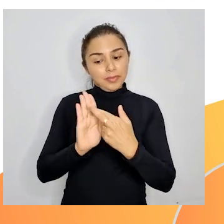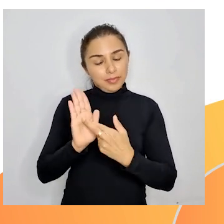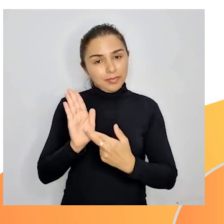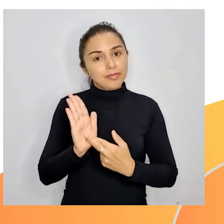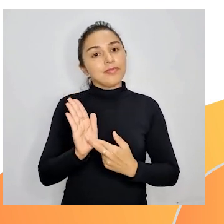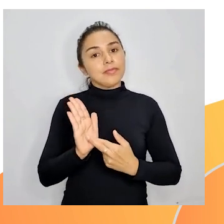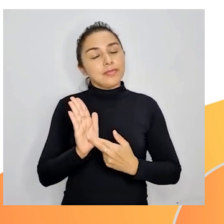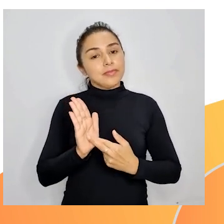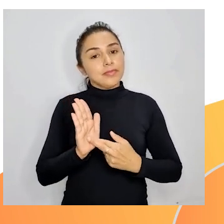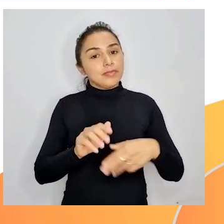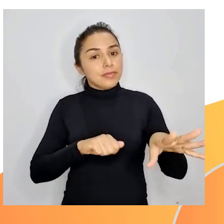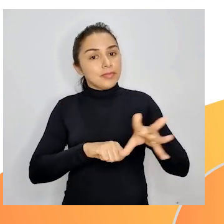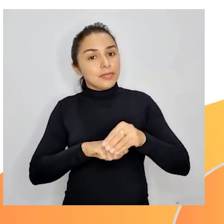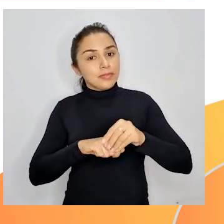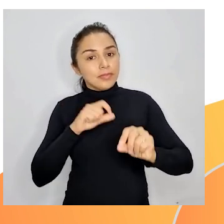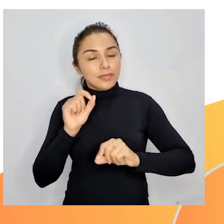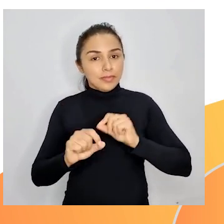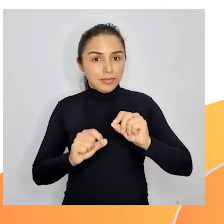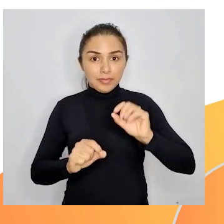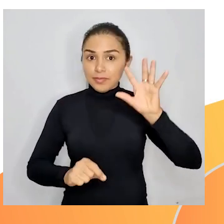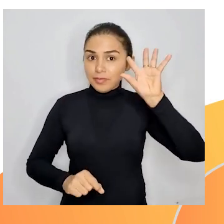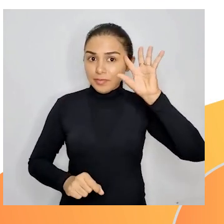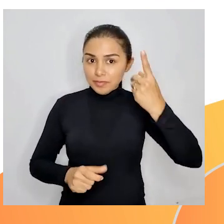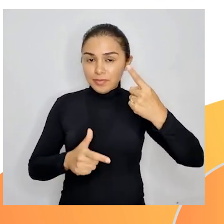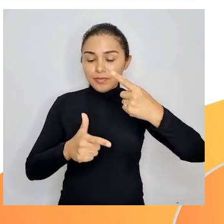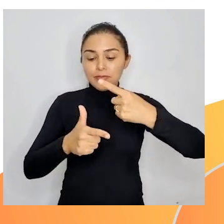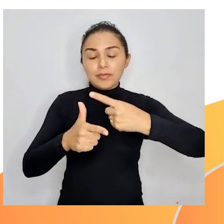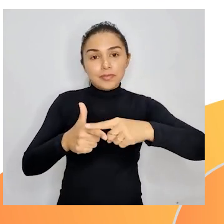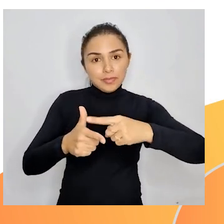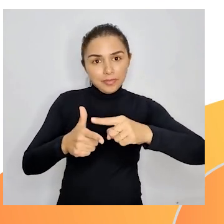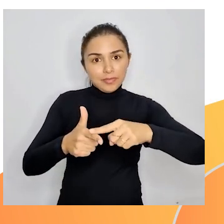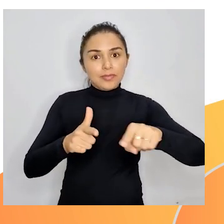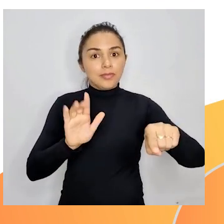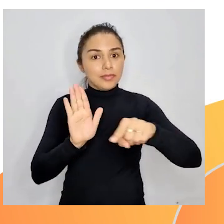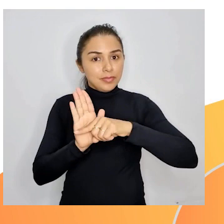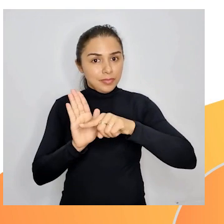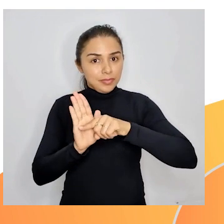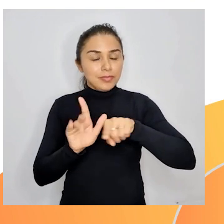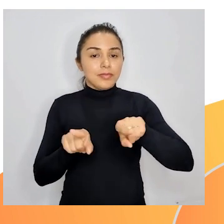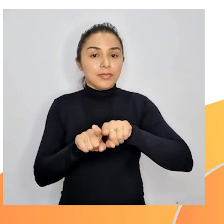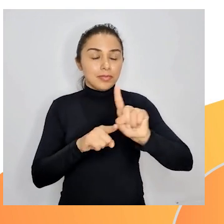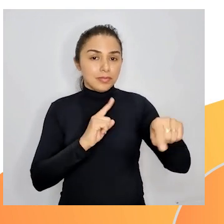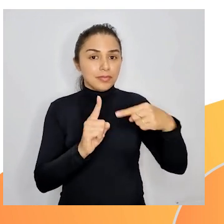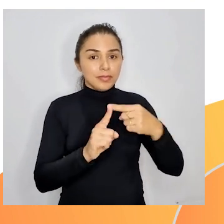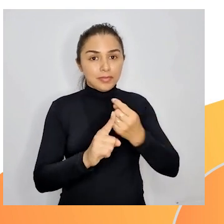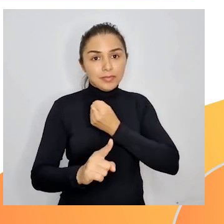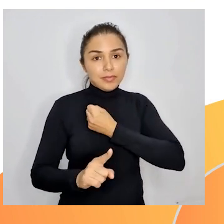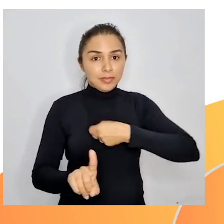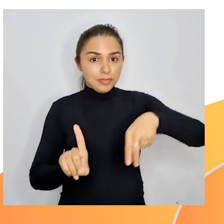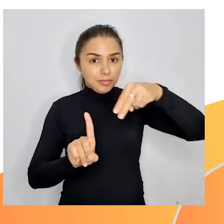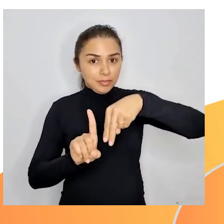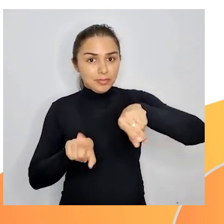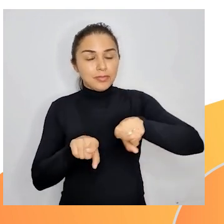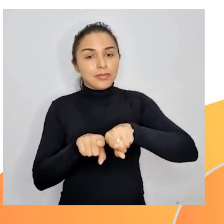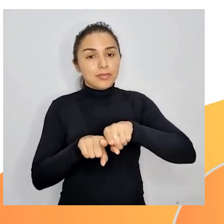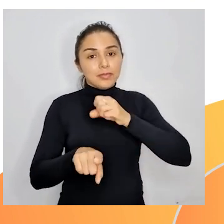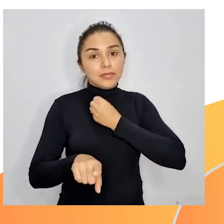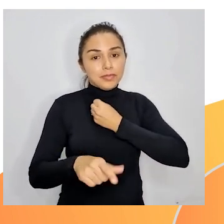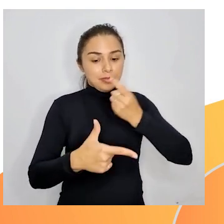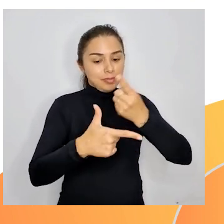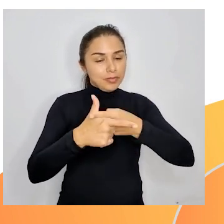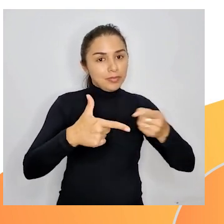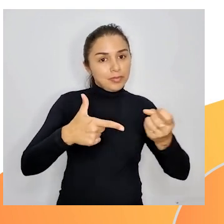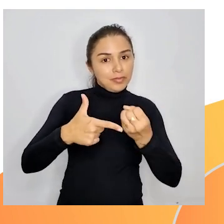habilidade: resolver e elaborar problemas de adição e subtração com números naturais e com números racionais,